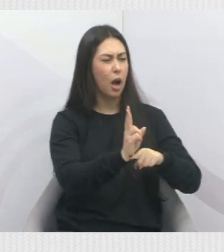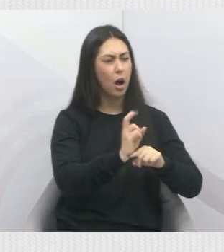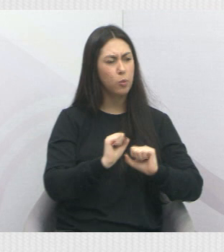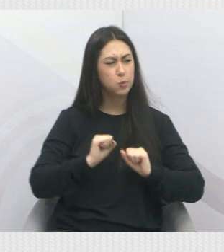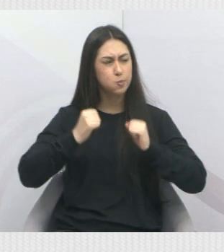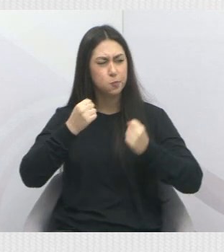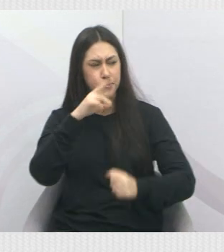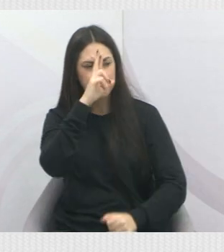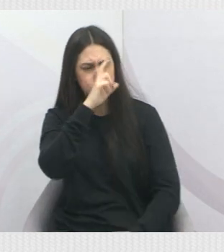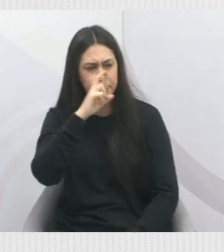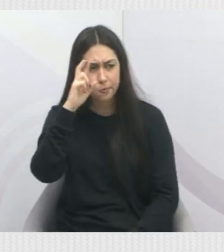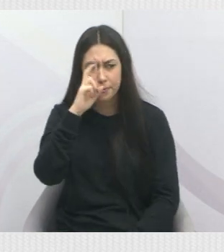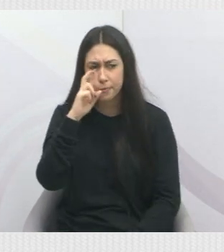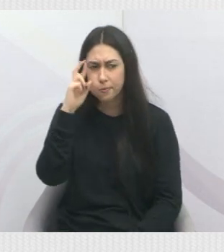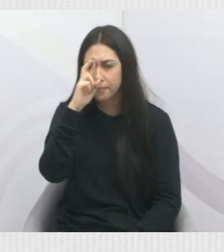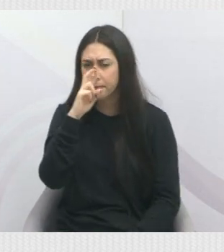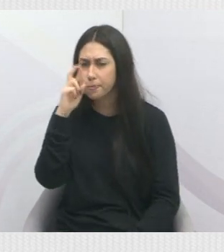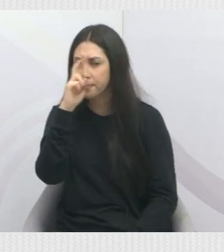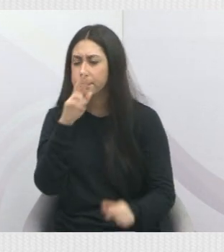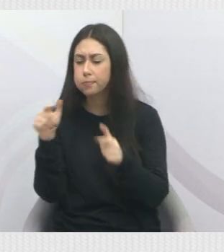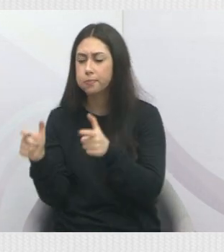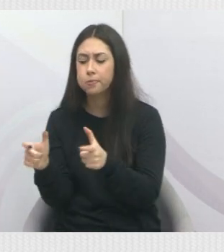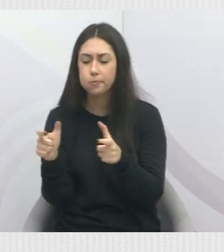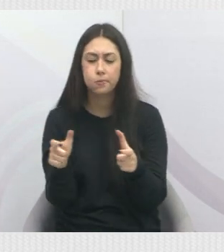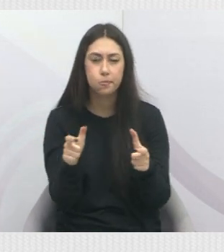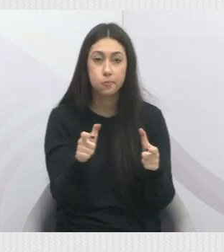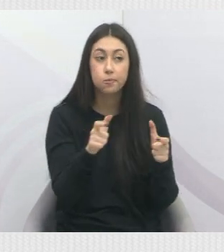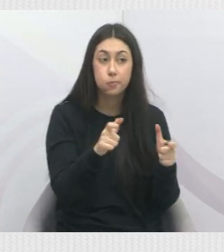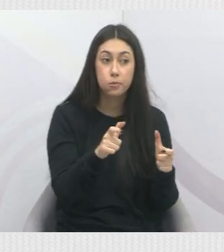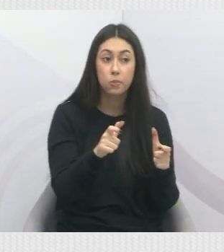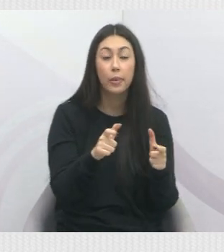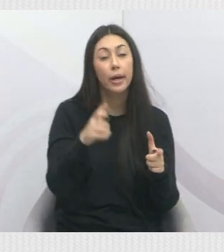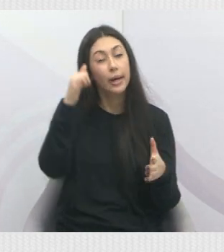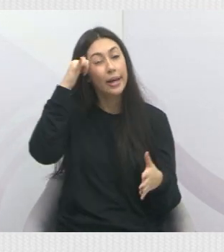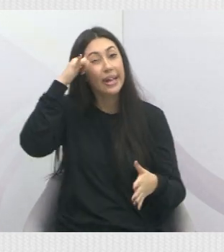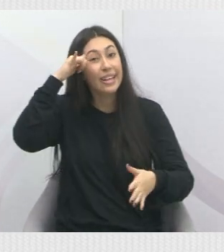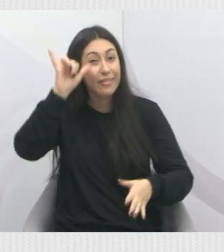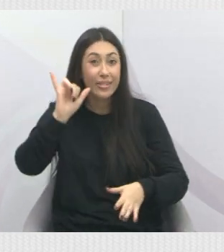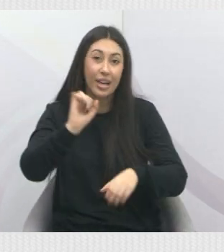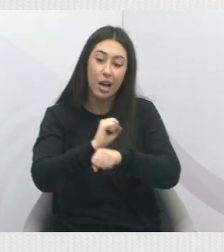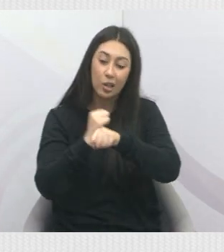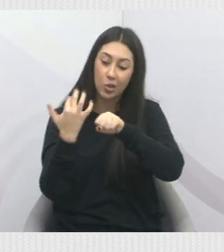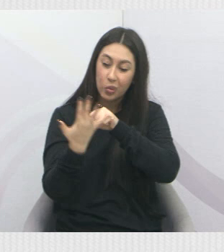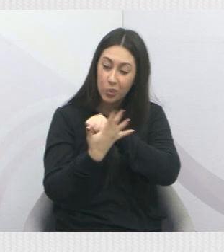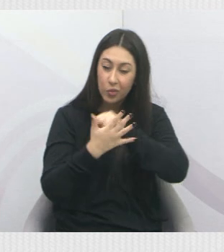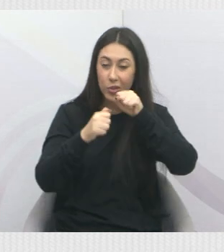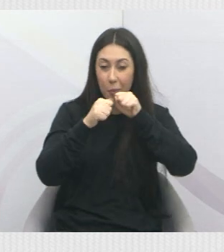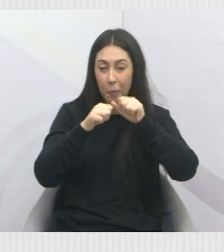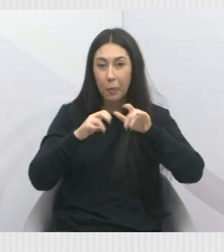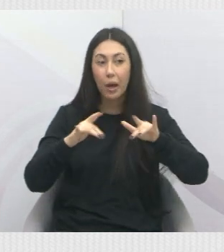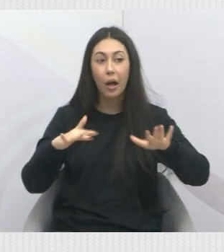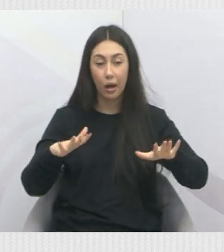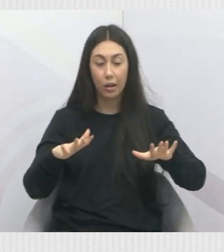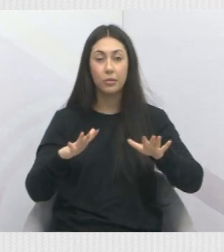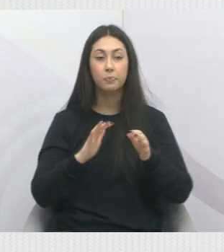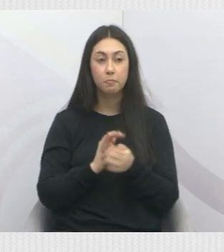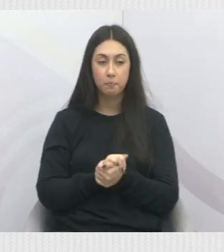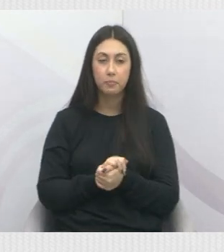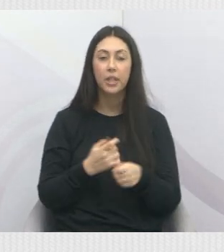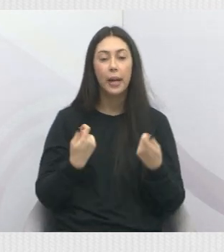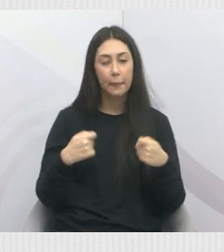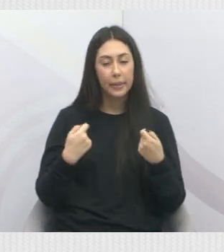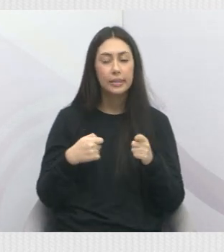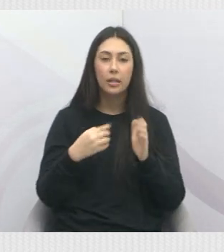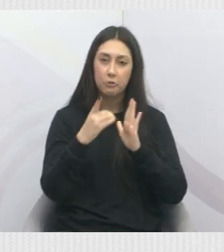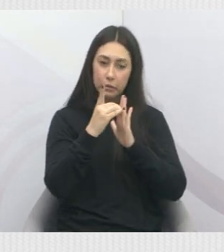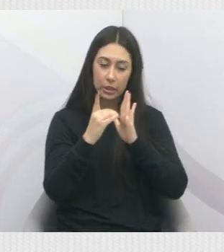e vistoria desses estabelecimentos, justamente para cumprirem o decreto emergencial e,